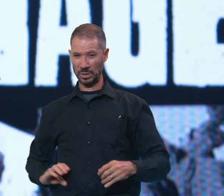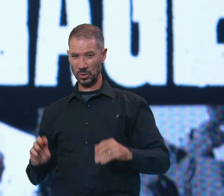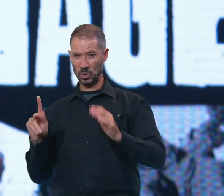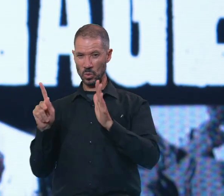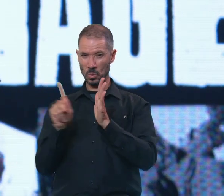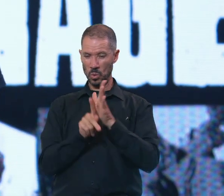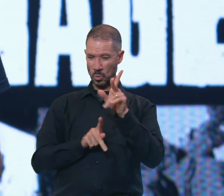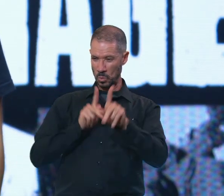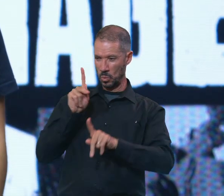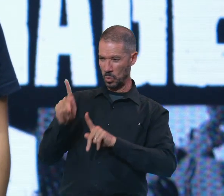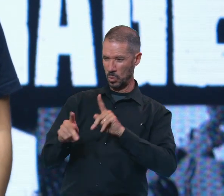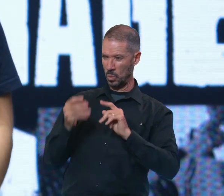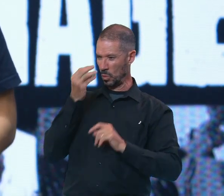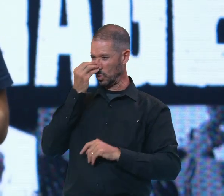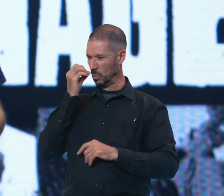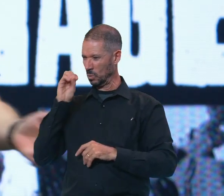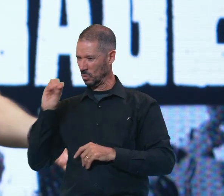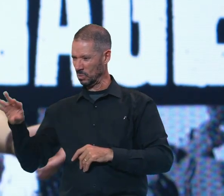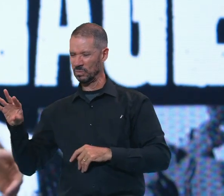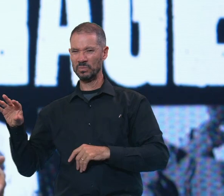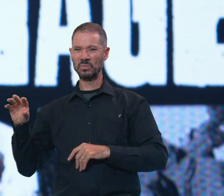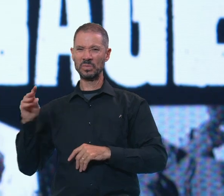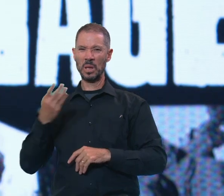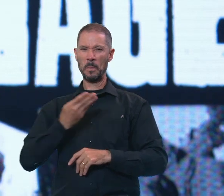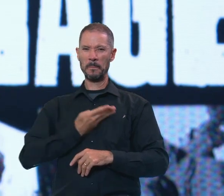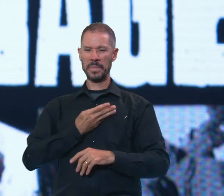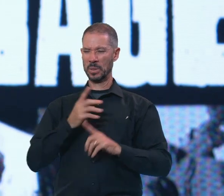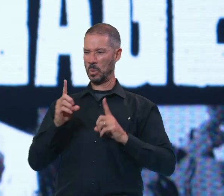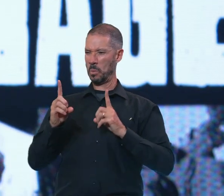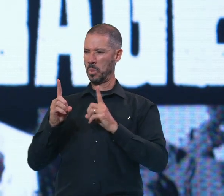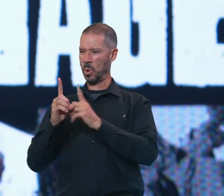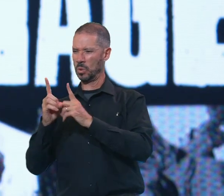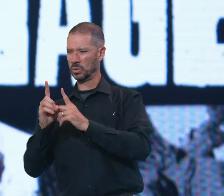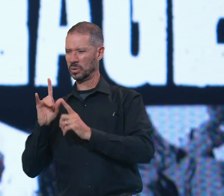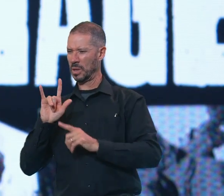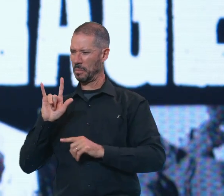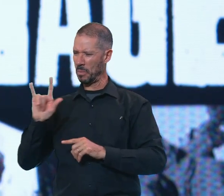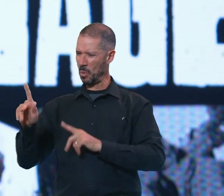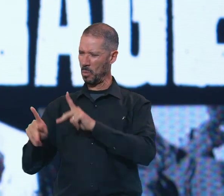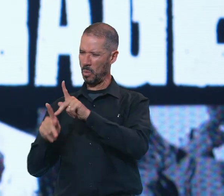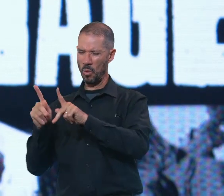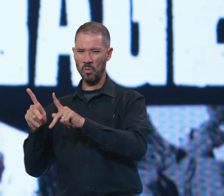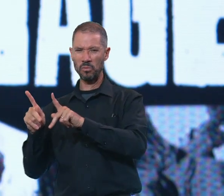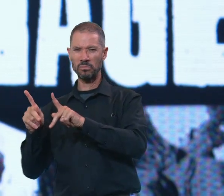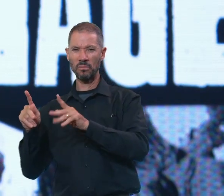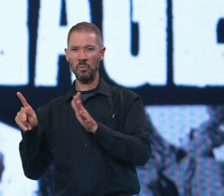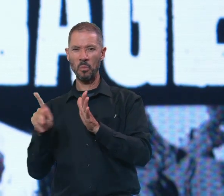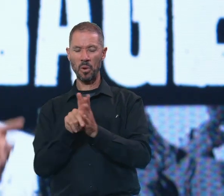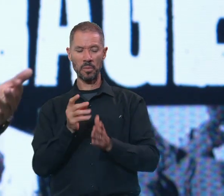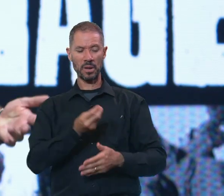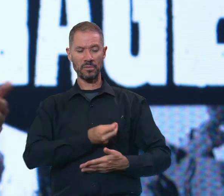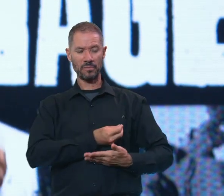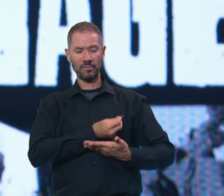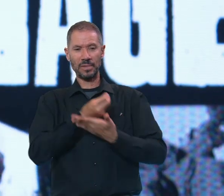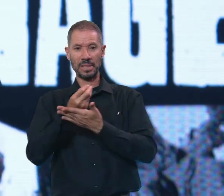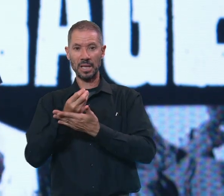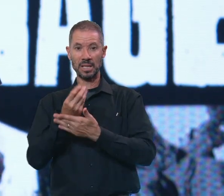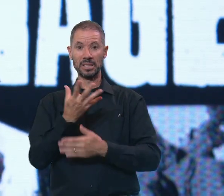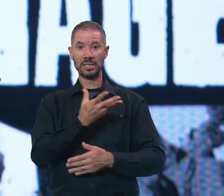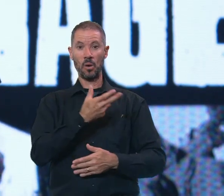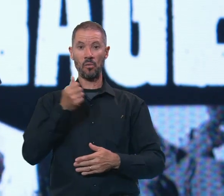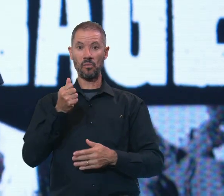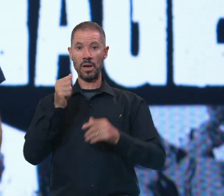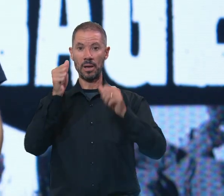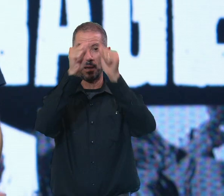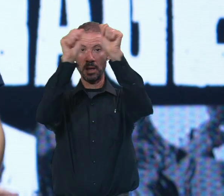próprio povo e traído por um amigo próximo, abriu mão de tudo por amor ao povo e teria entregue até mesmo a própria vida para salvar o seu filho rebelde que